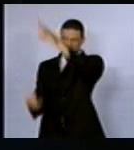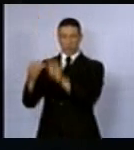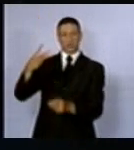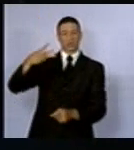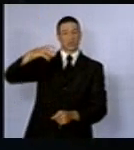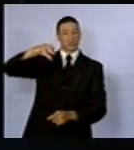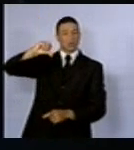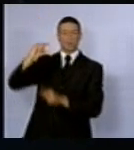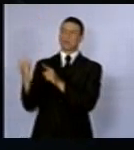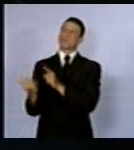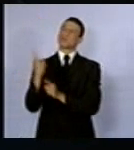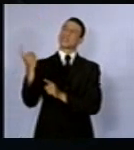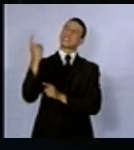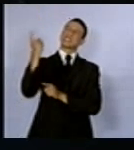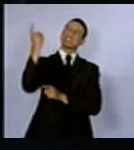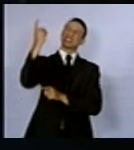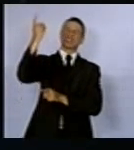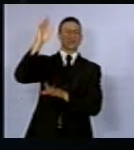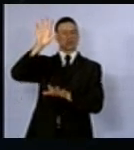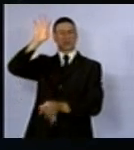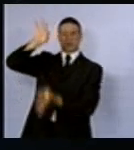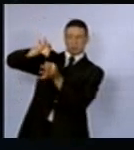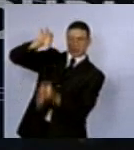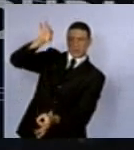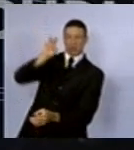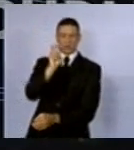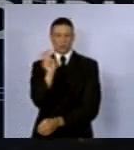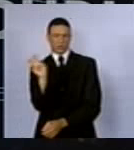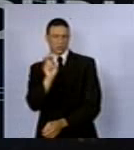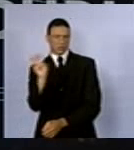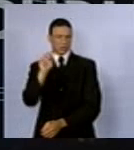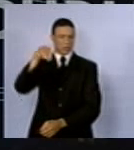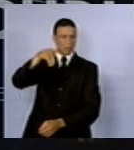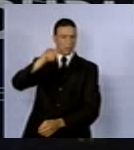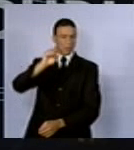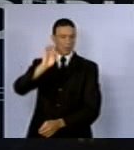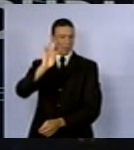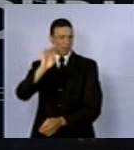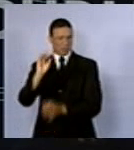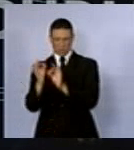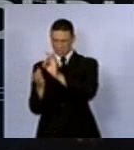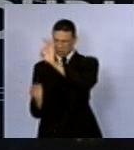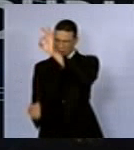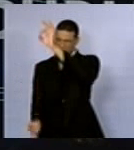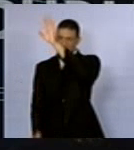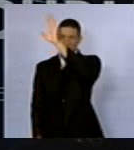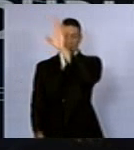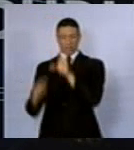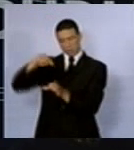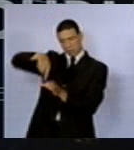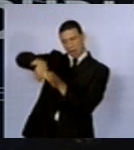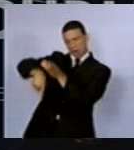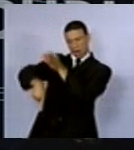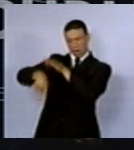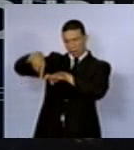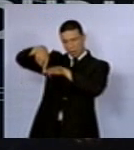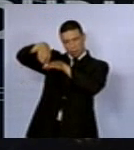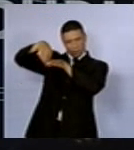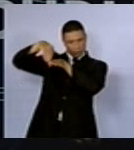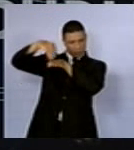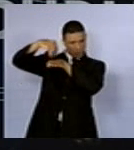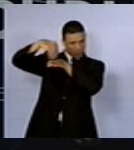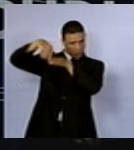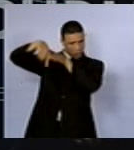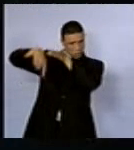topo da torre poderia chegar a ter 50, 55 metros, e o enterramento que ele fosse para baixo. As linhas